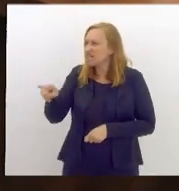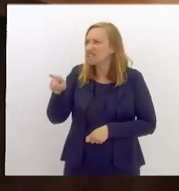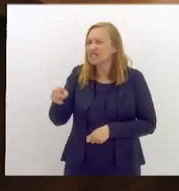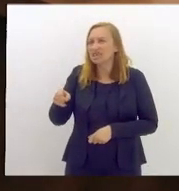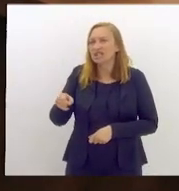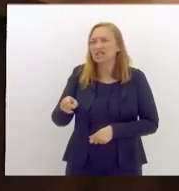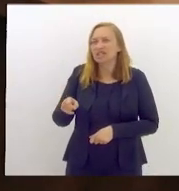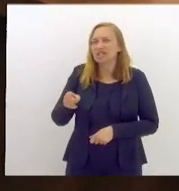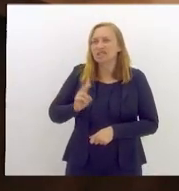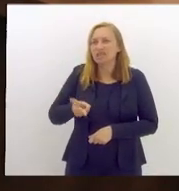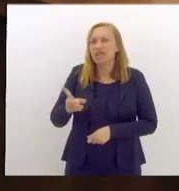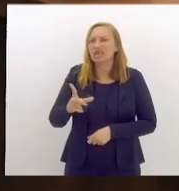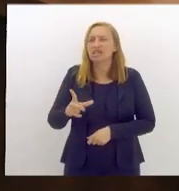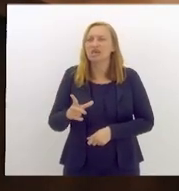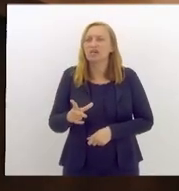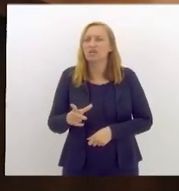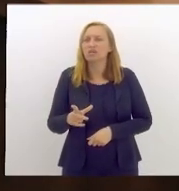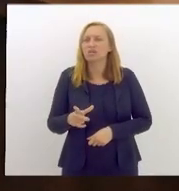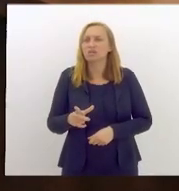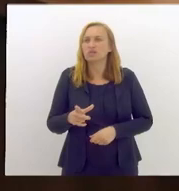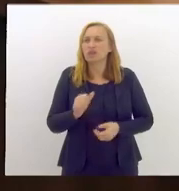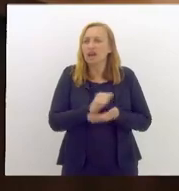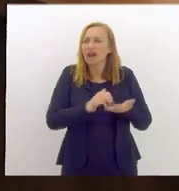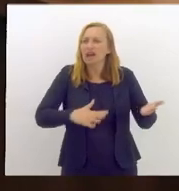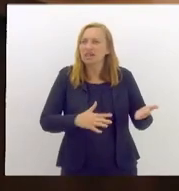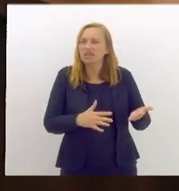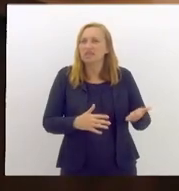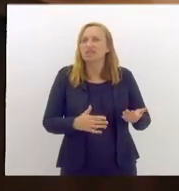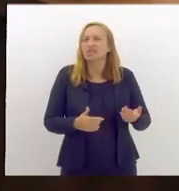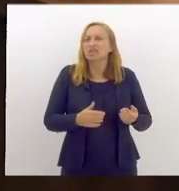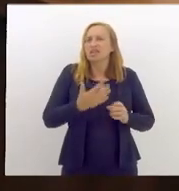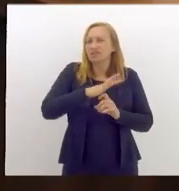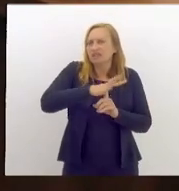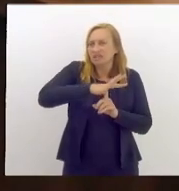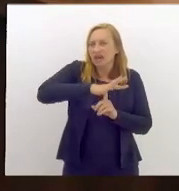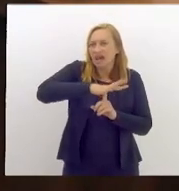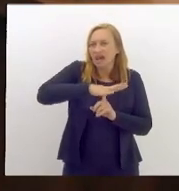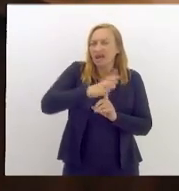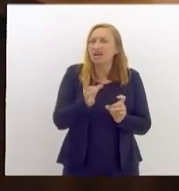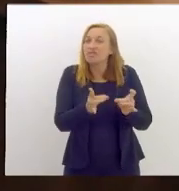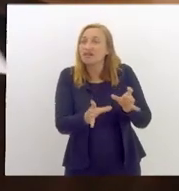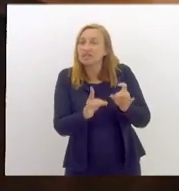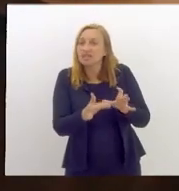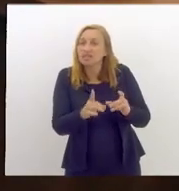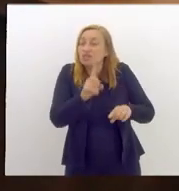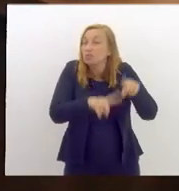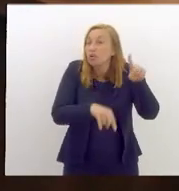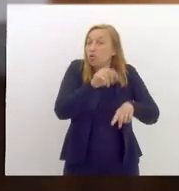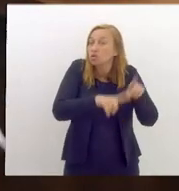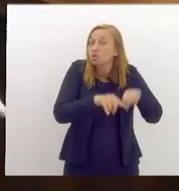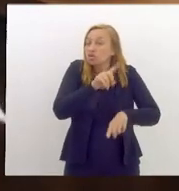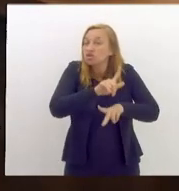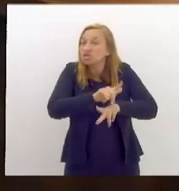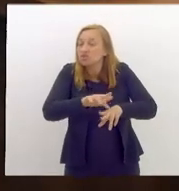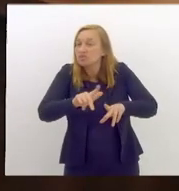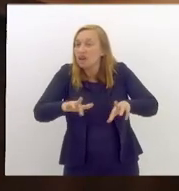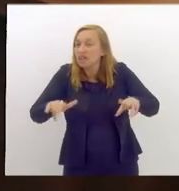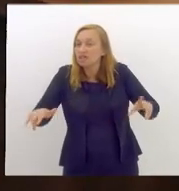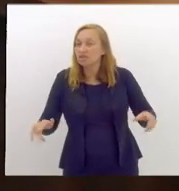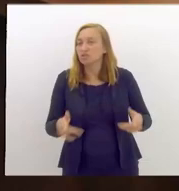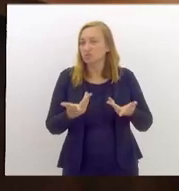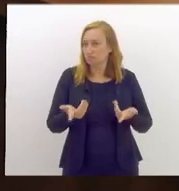o tempo todo Tem atividade econômica são barracas vendendo exatamente o produtos de várias maneiras